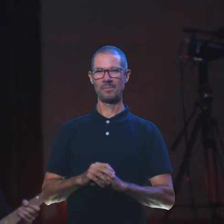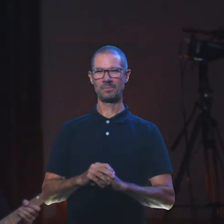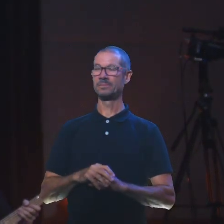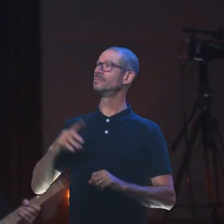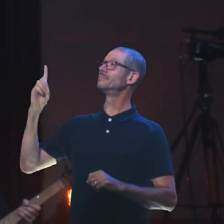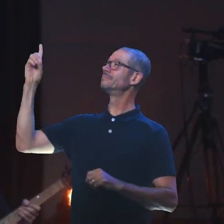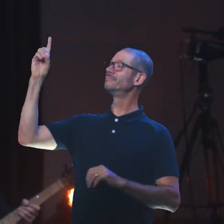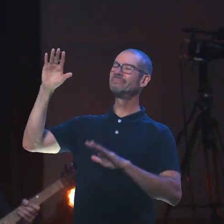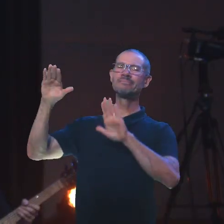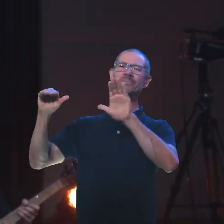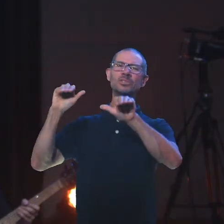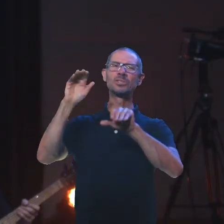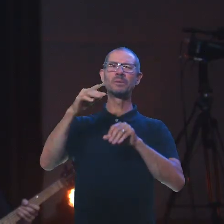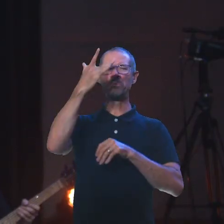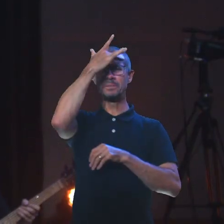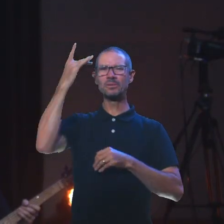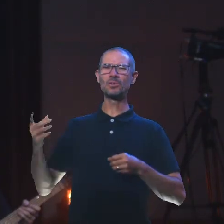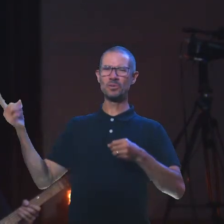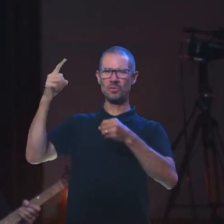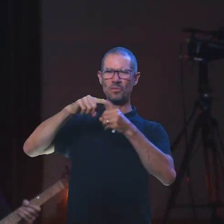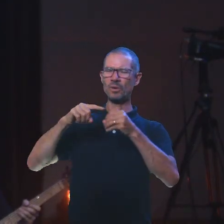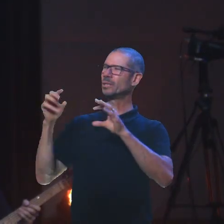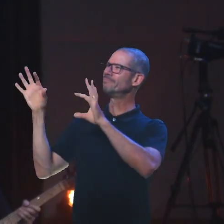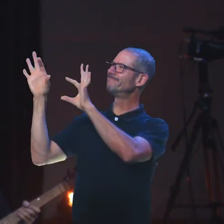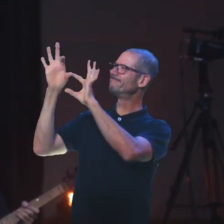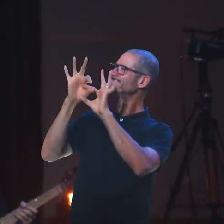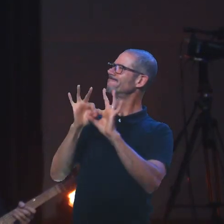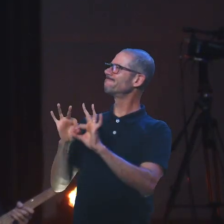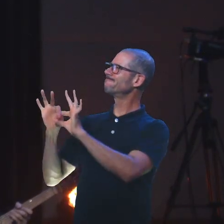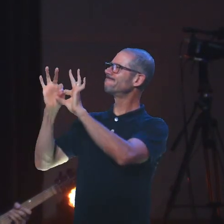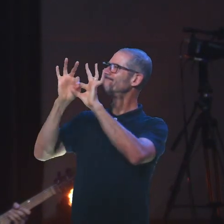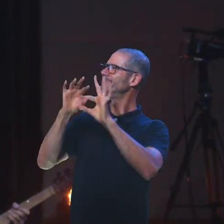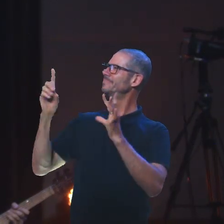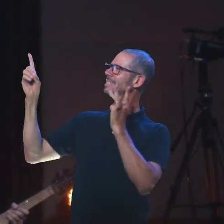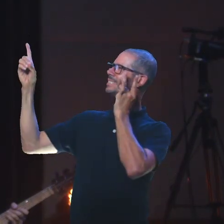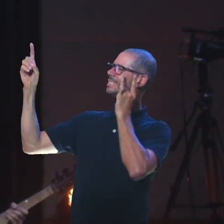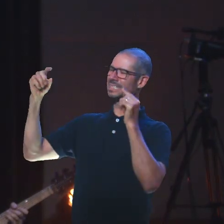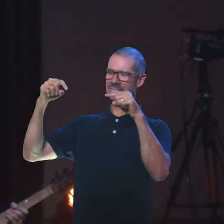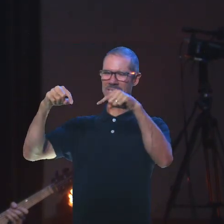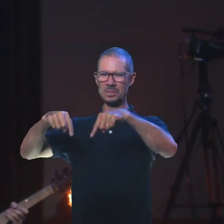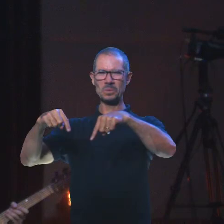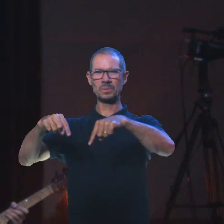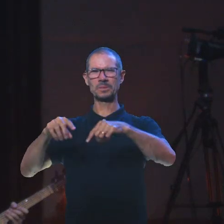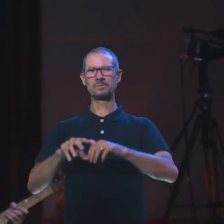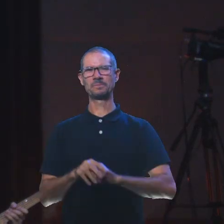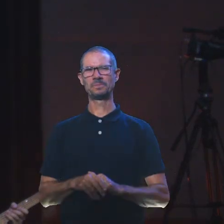Deus está chamando pessoas de volta para a sua comunhão, para a sua presença, em nome de Jesus, nesse lugar hoje aqui.